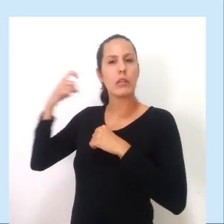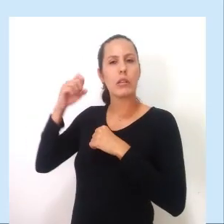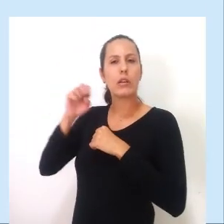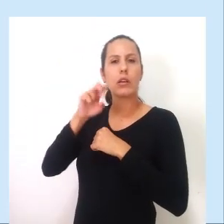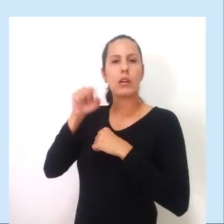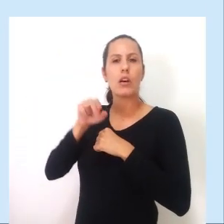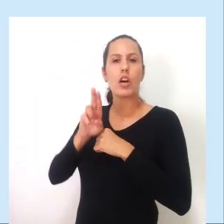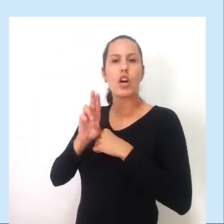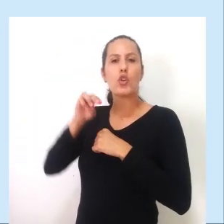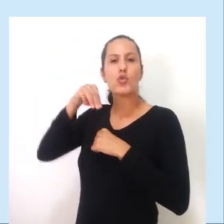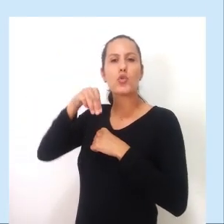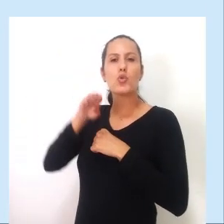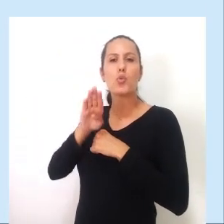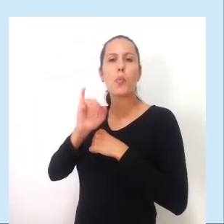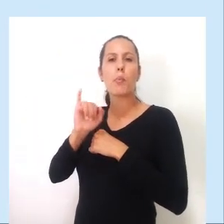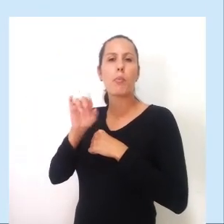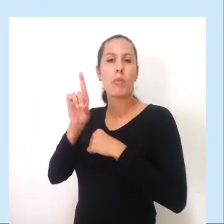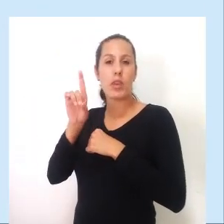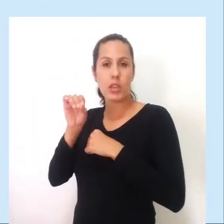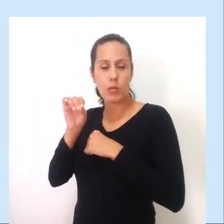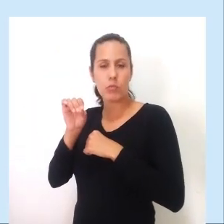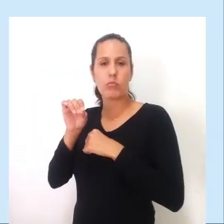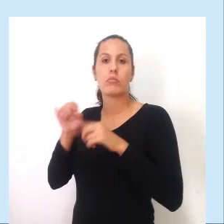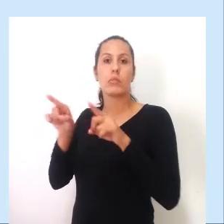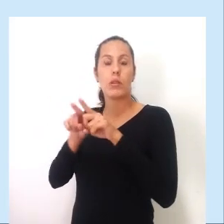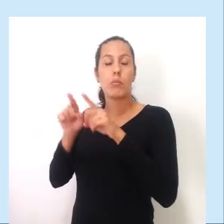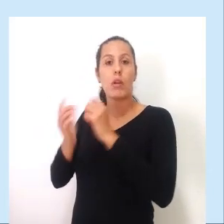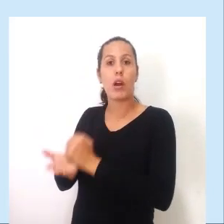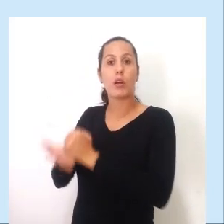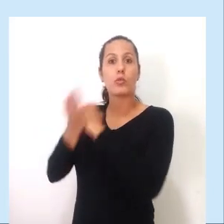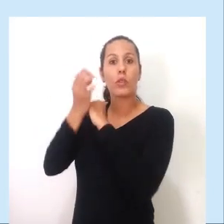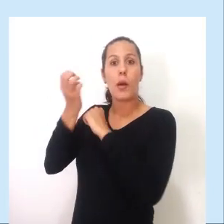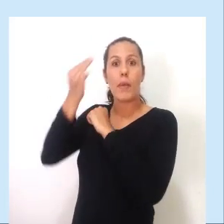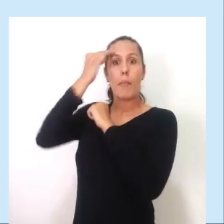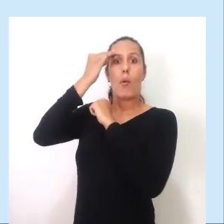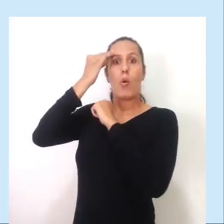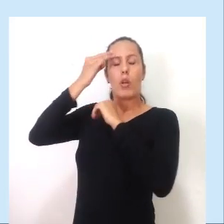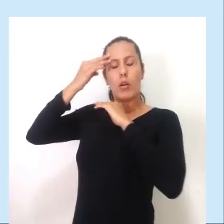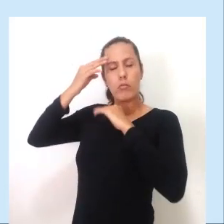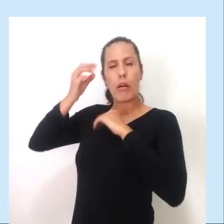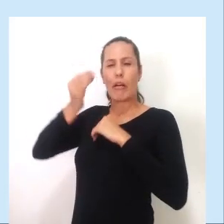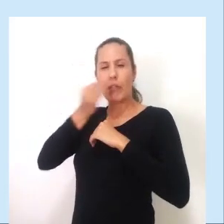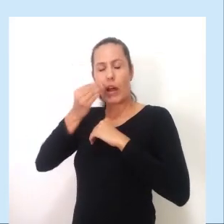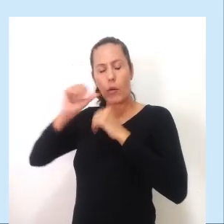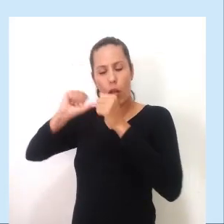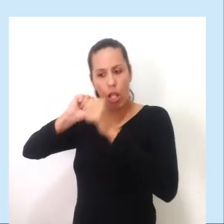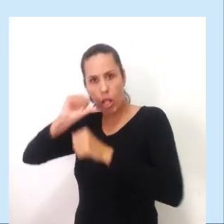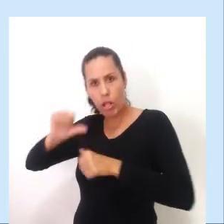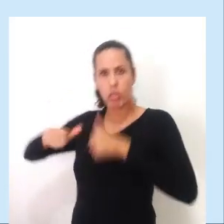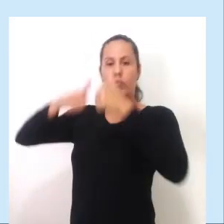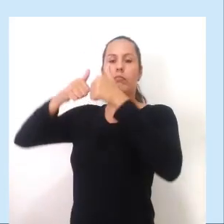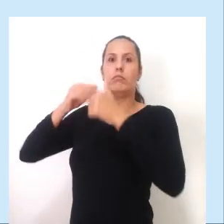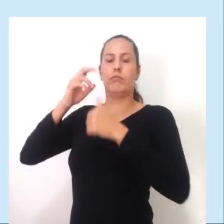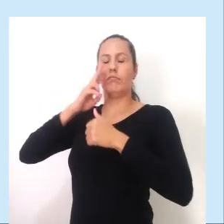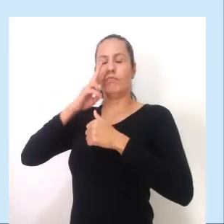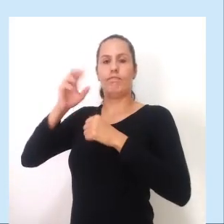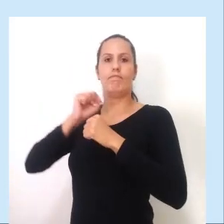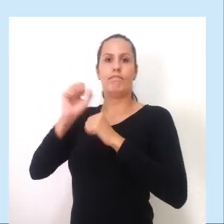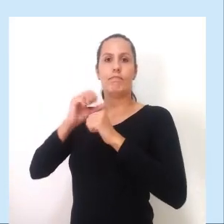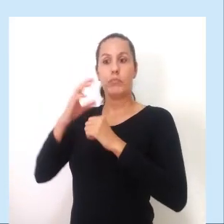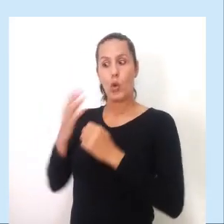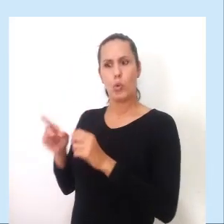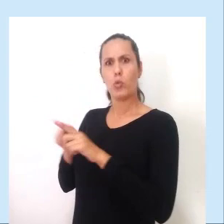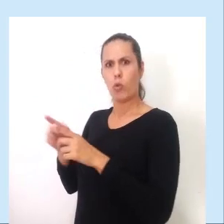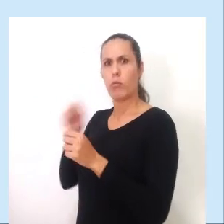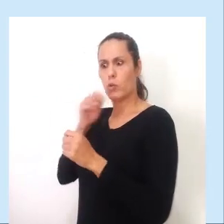ouvido. E o ginkgo biloba pode ajudar a memória. Eu estou até tomando um pouquinho de ginkgo biloba para ajudar